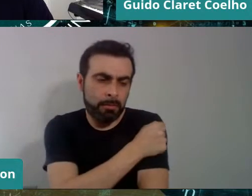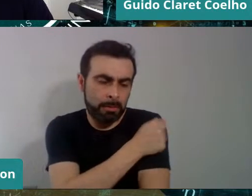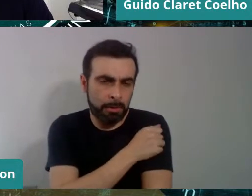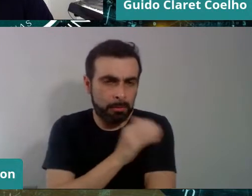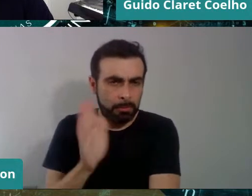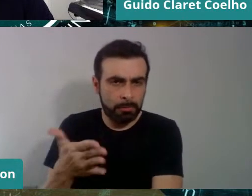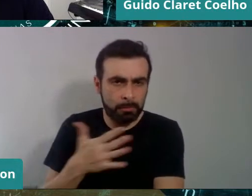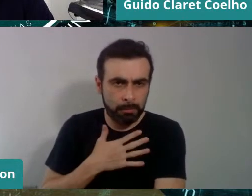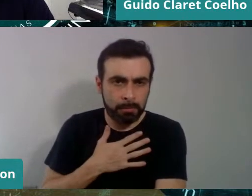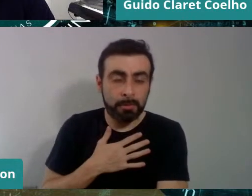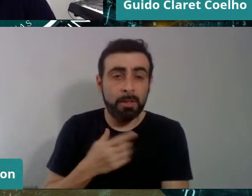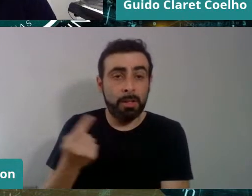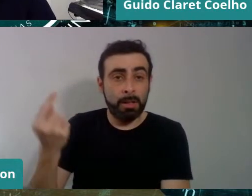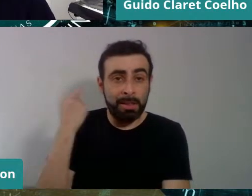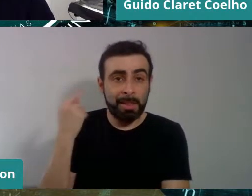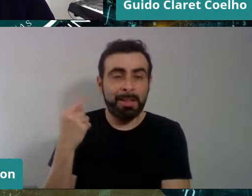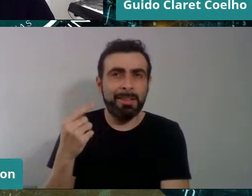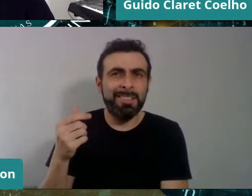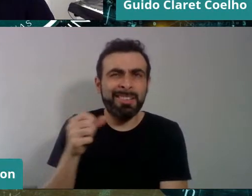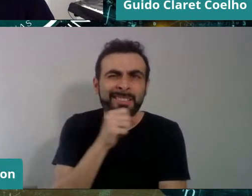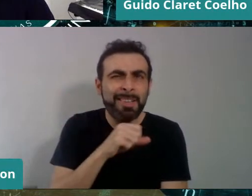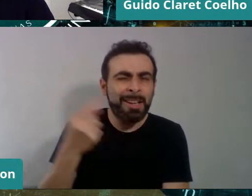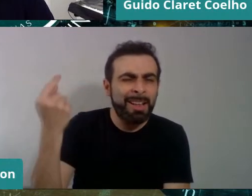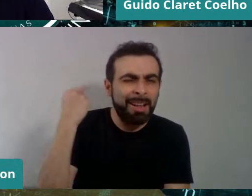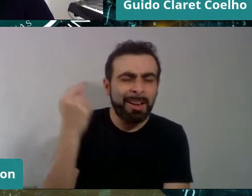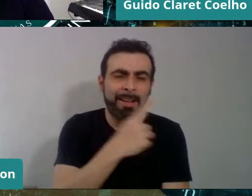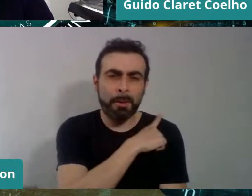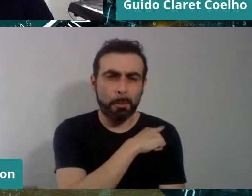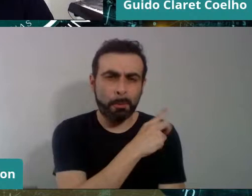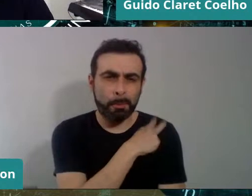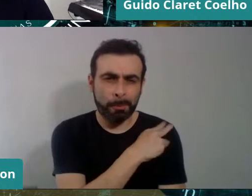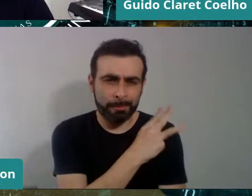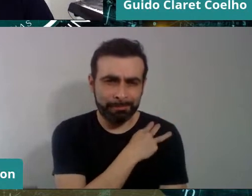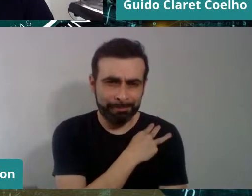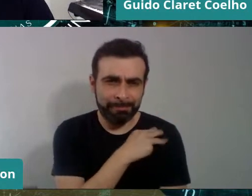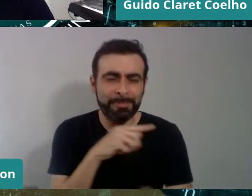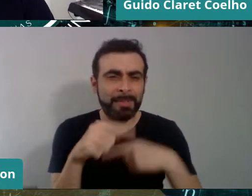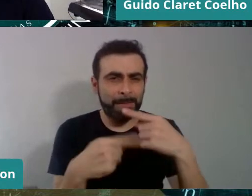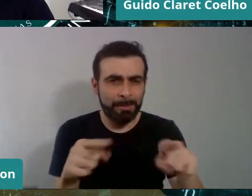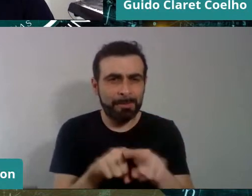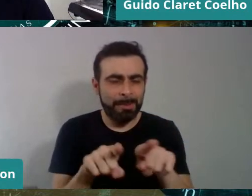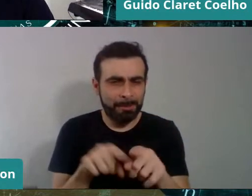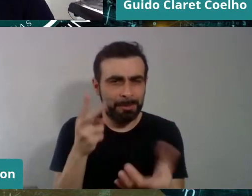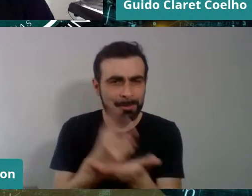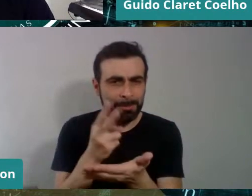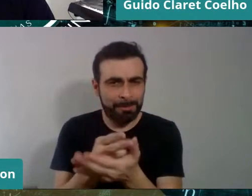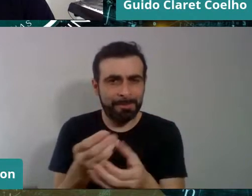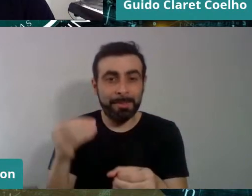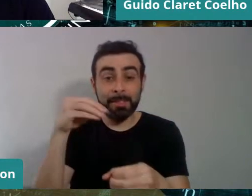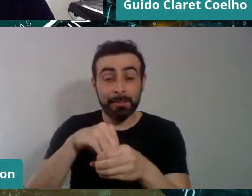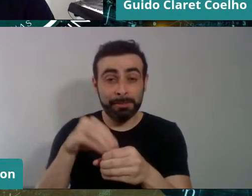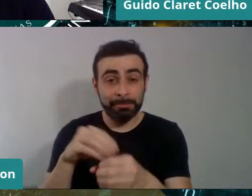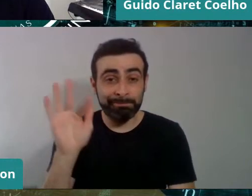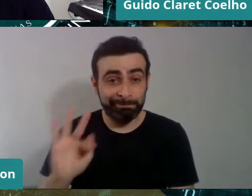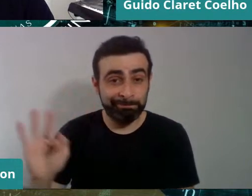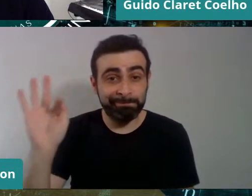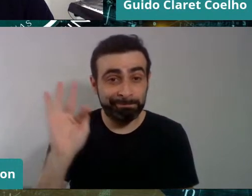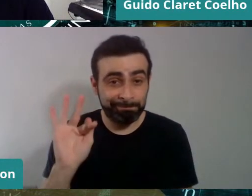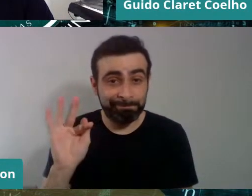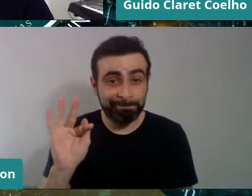no antigo ginásio, que depois foi meu aluno na faculdade, e que foi